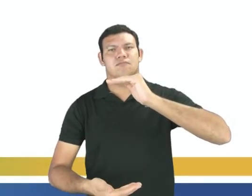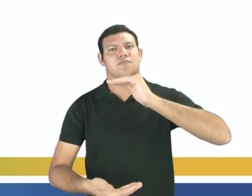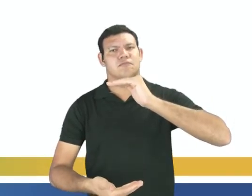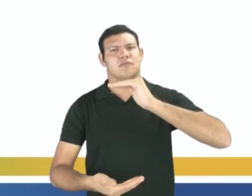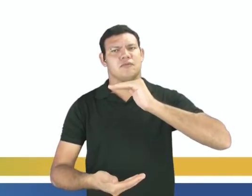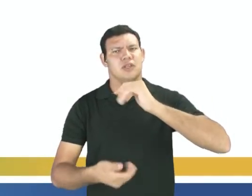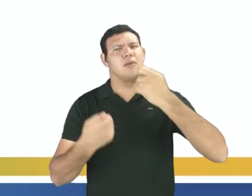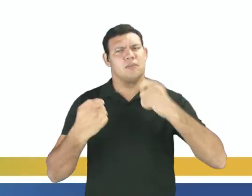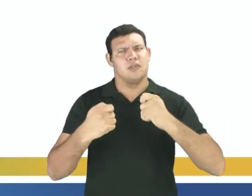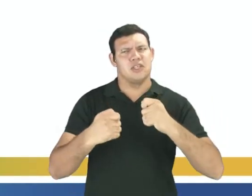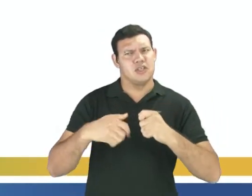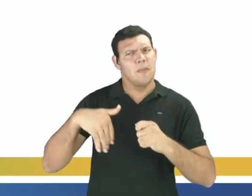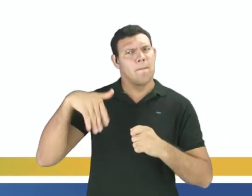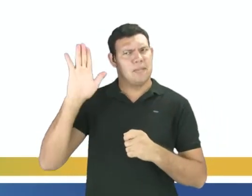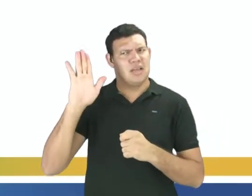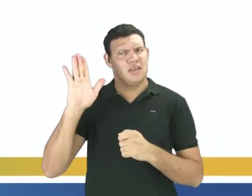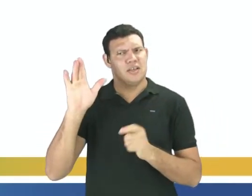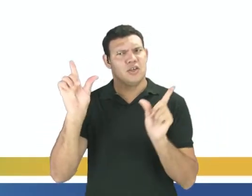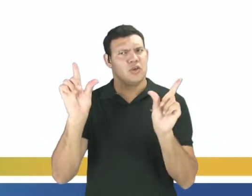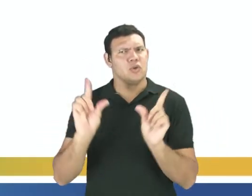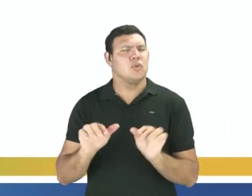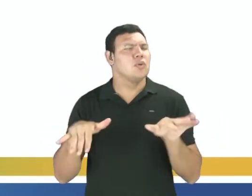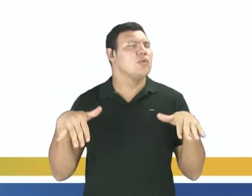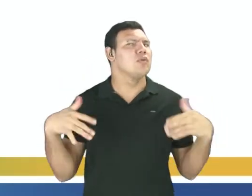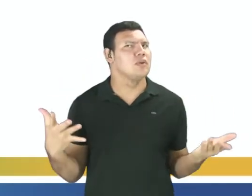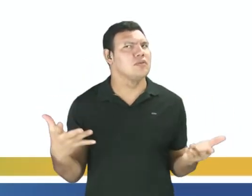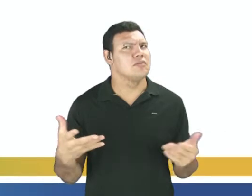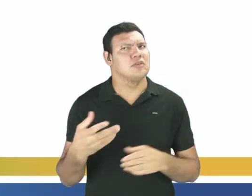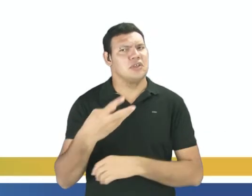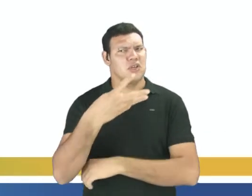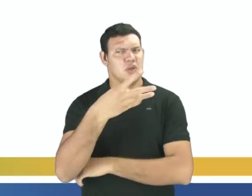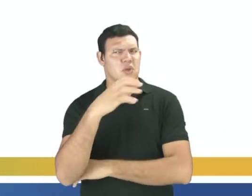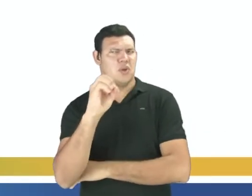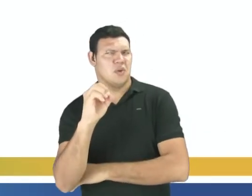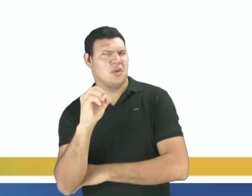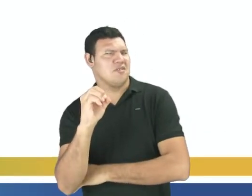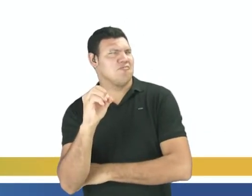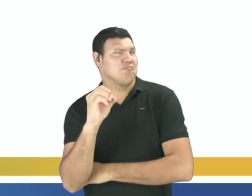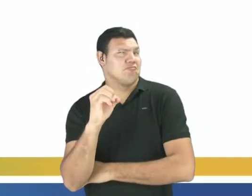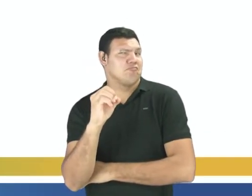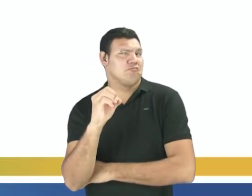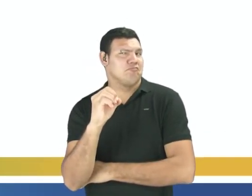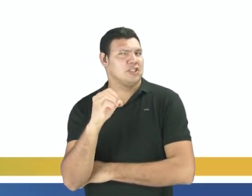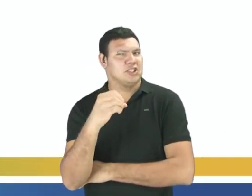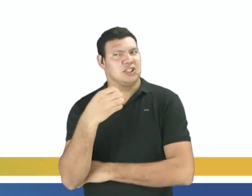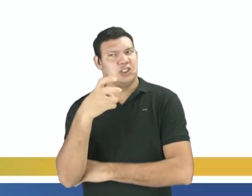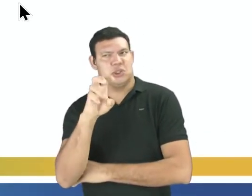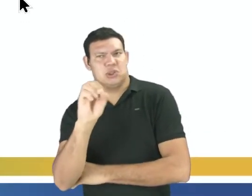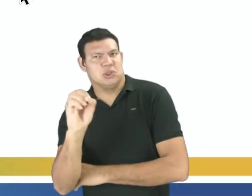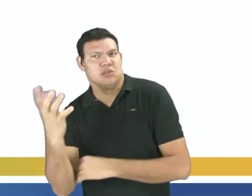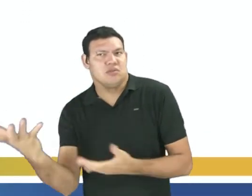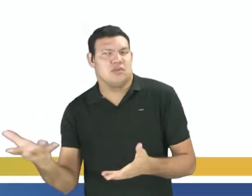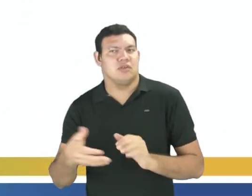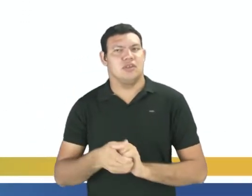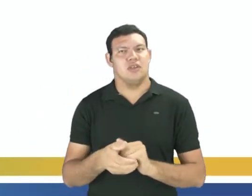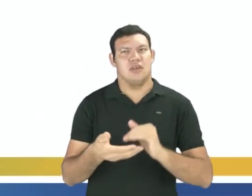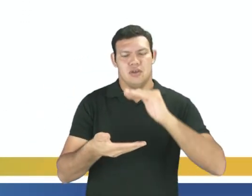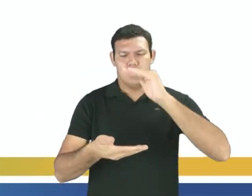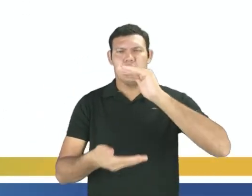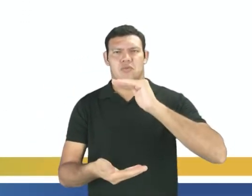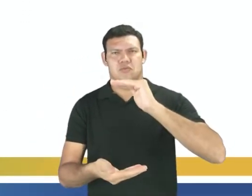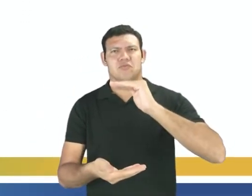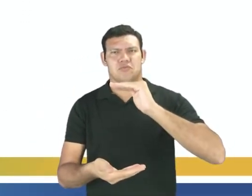de latas? Será que ele vai precisar de 40 latas, né? 50? Ou será que essa quantidade de latas ela será menor, em